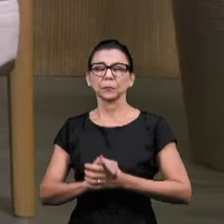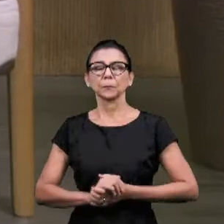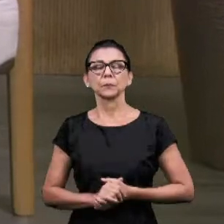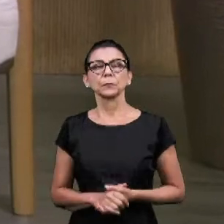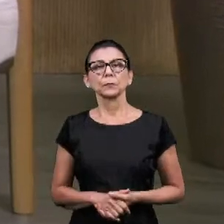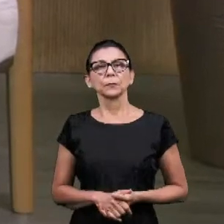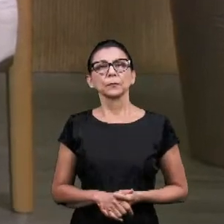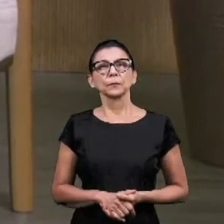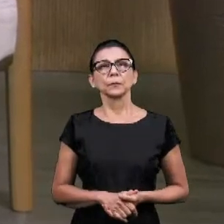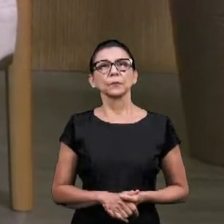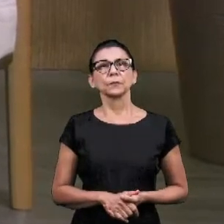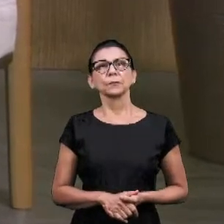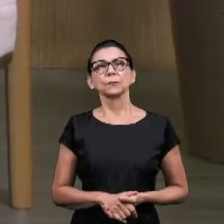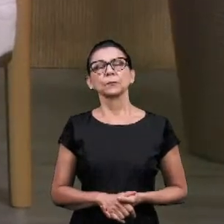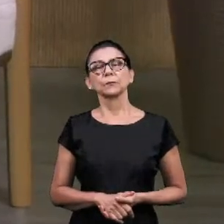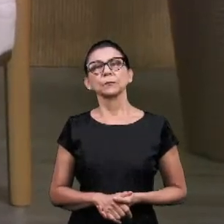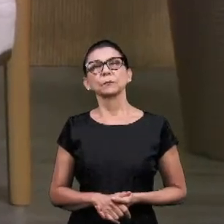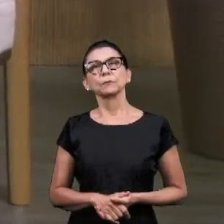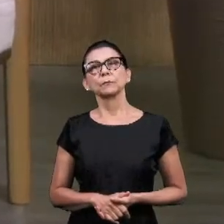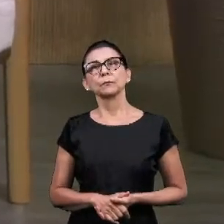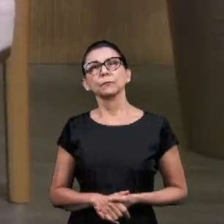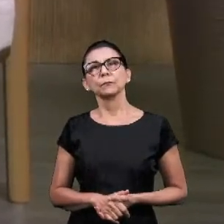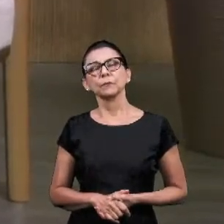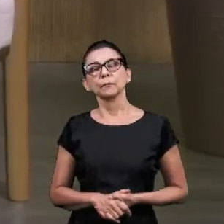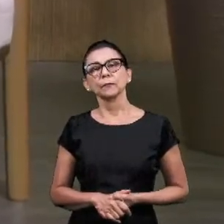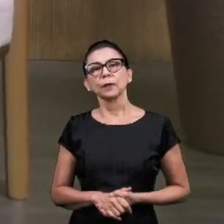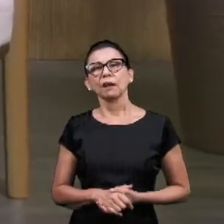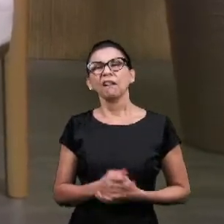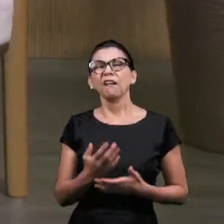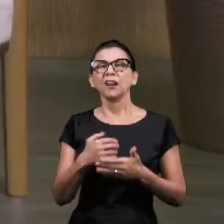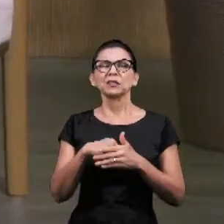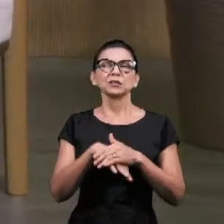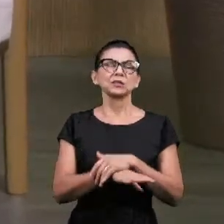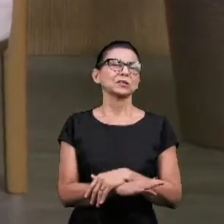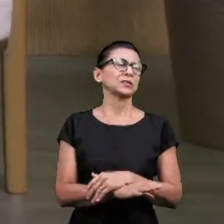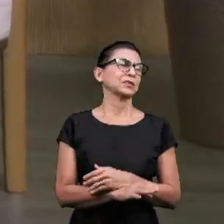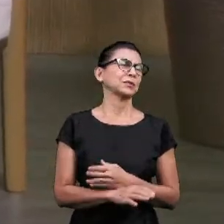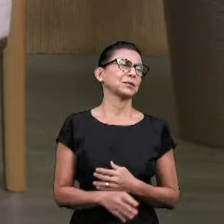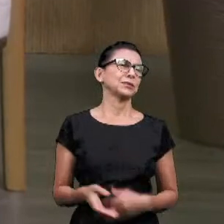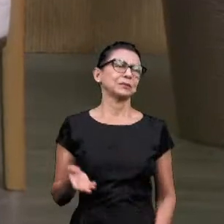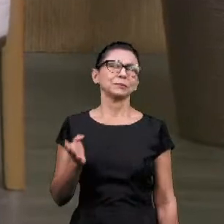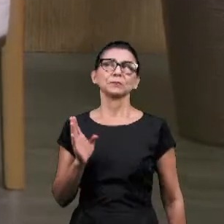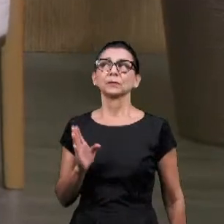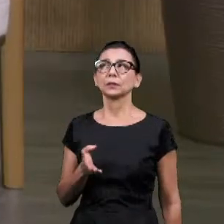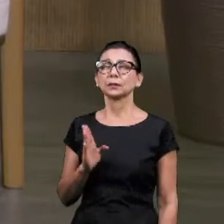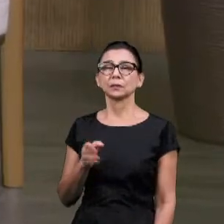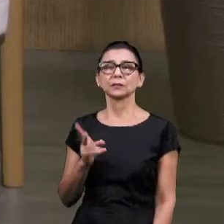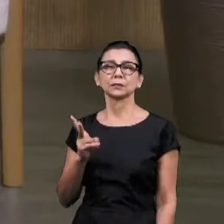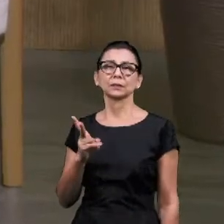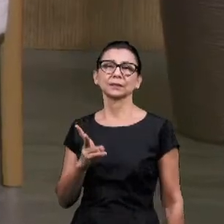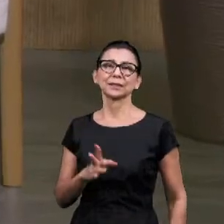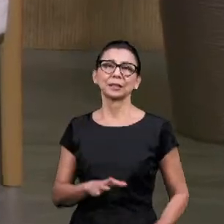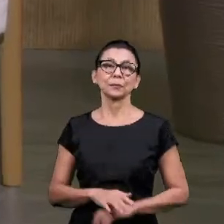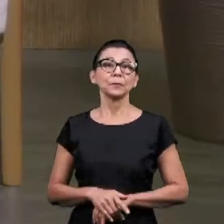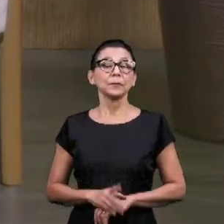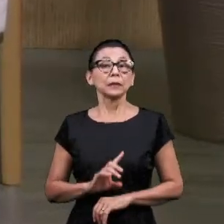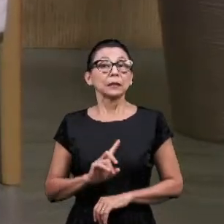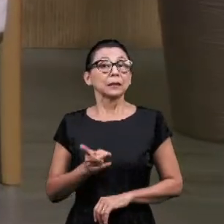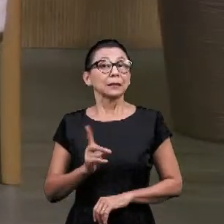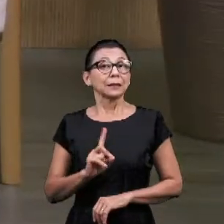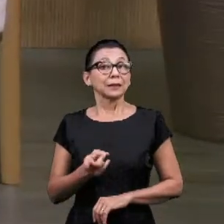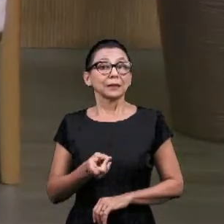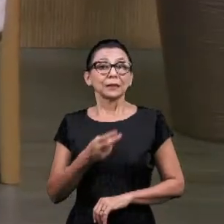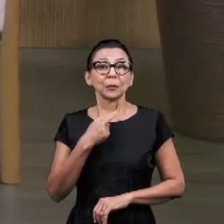isso uma coisa assim muito costumeira. Tem uma coisa que não pode acontecer na obra, é nos